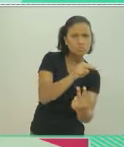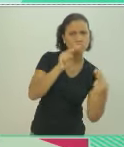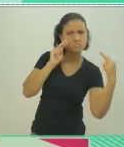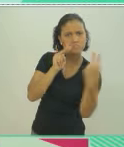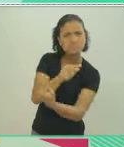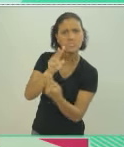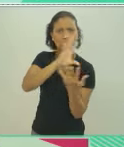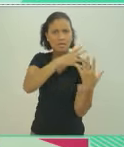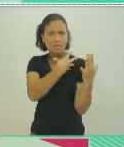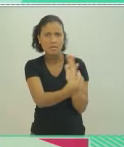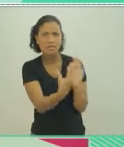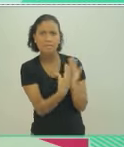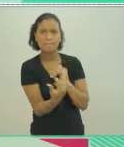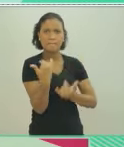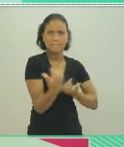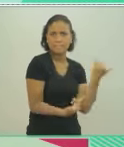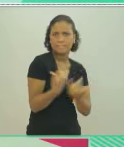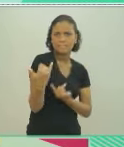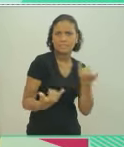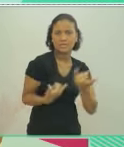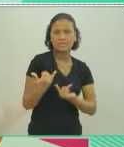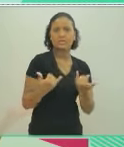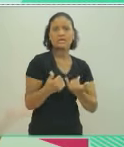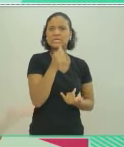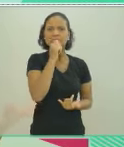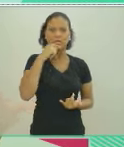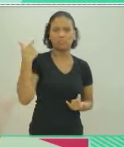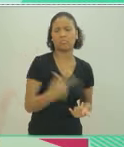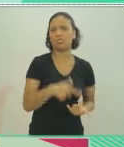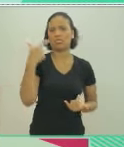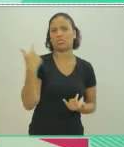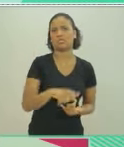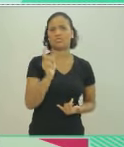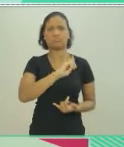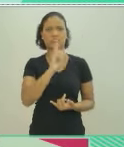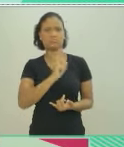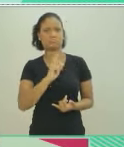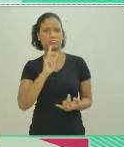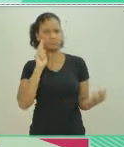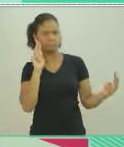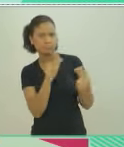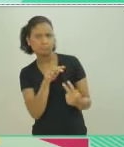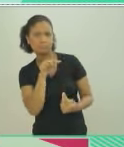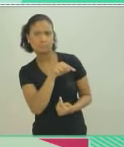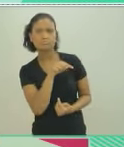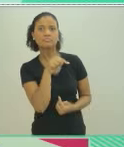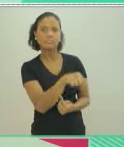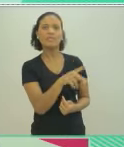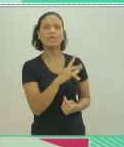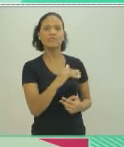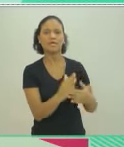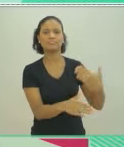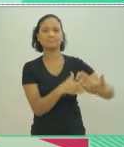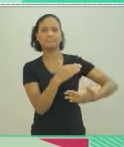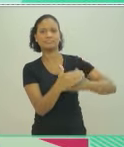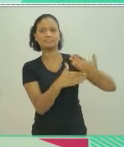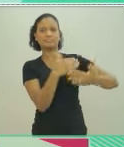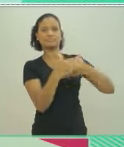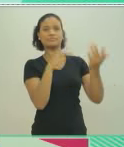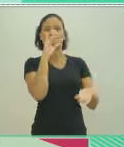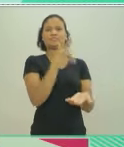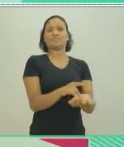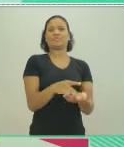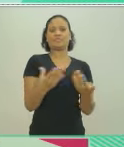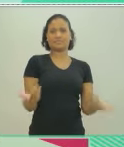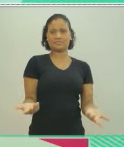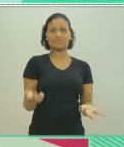de forma repetitiva, né? E a nossa perspectiva com o tratamento é que ela vá subindo a cada degrau, porque na verdade se